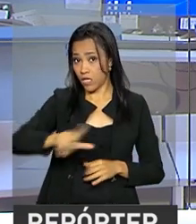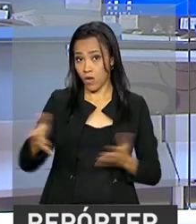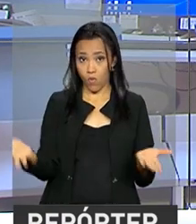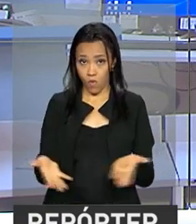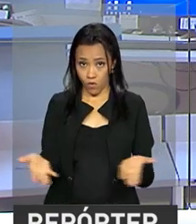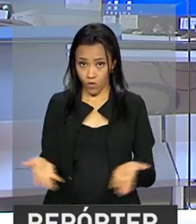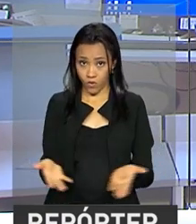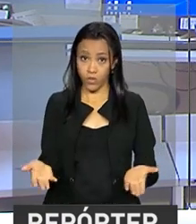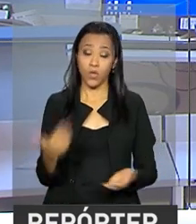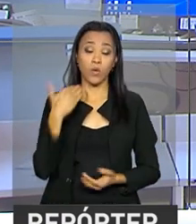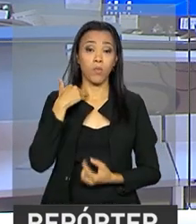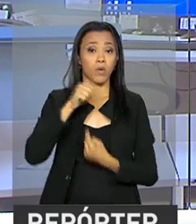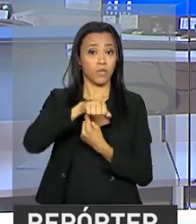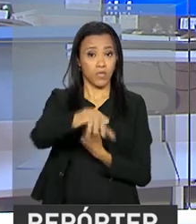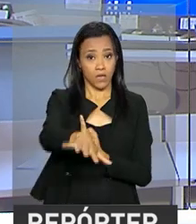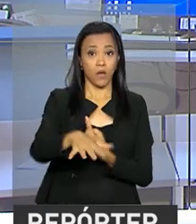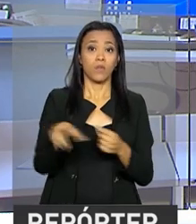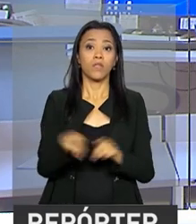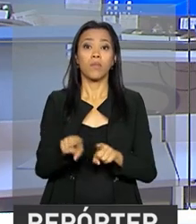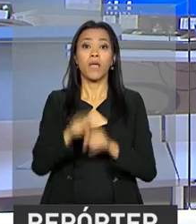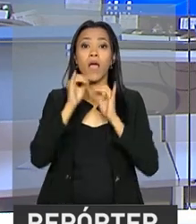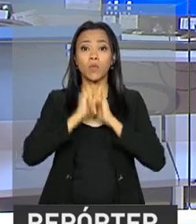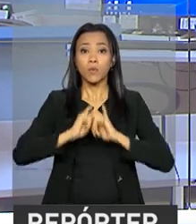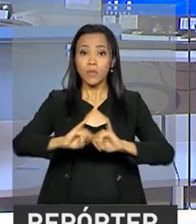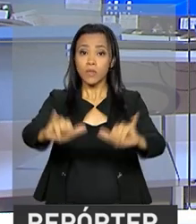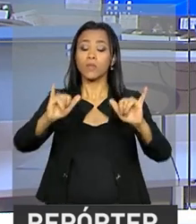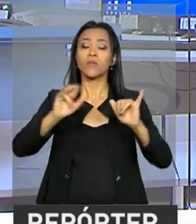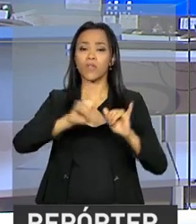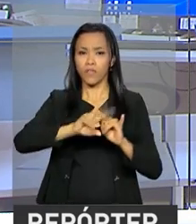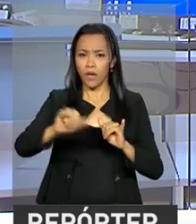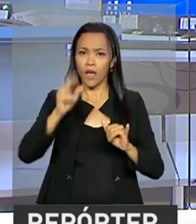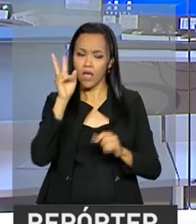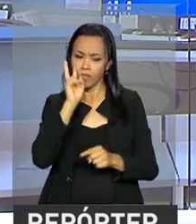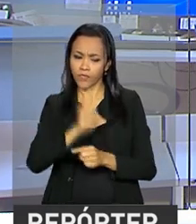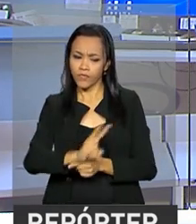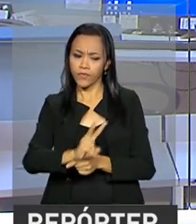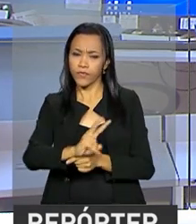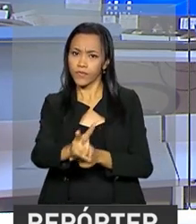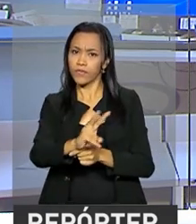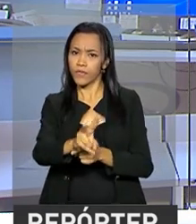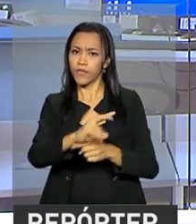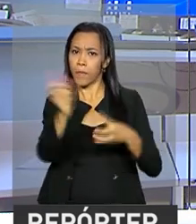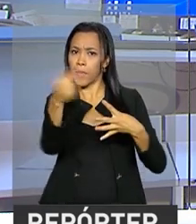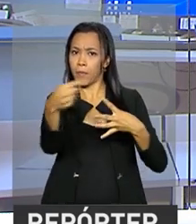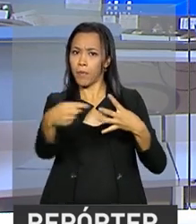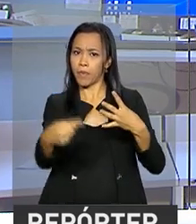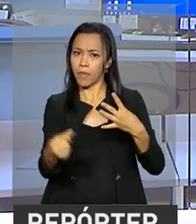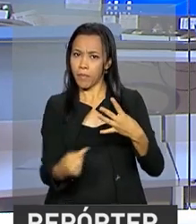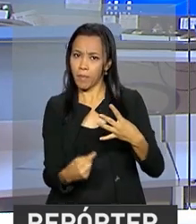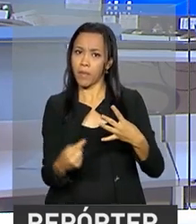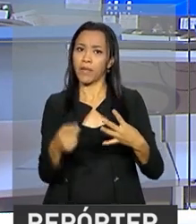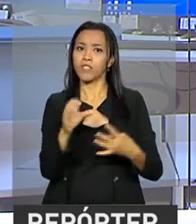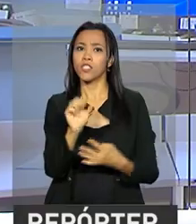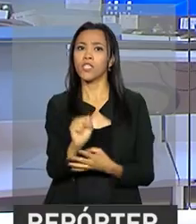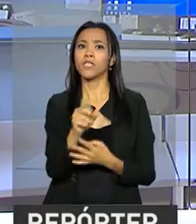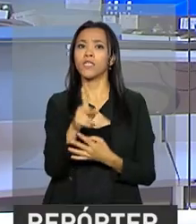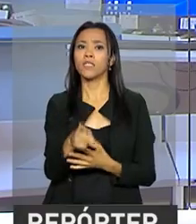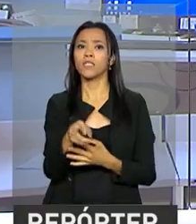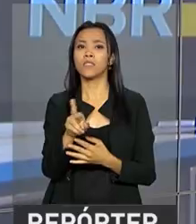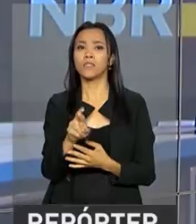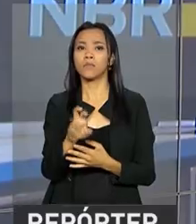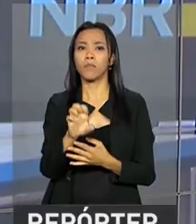agora há pouco o banco central anunciou ainda que vai acompanhar e divulgar o indicador mensal de spred bancário no